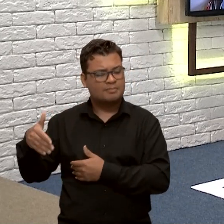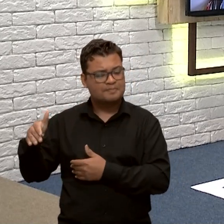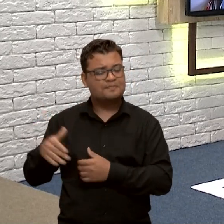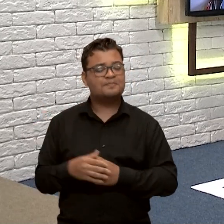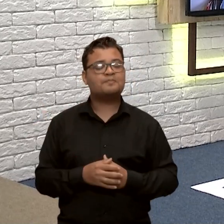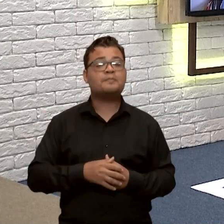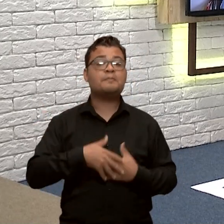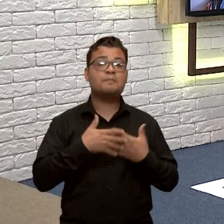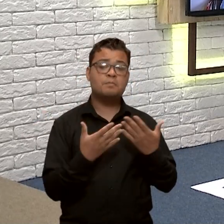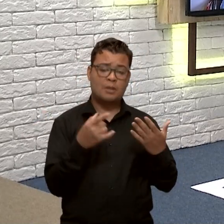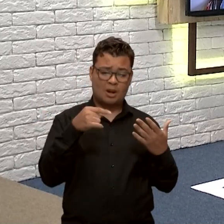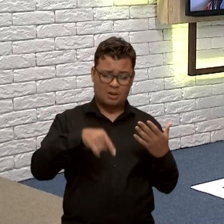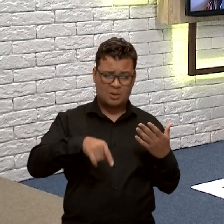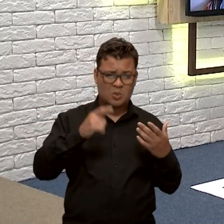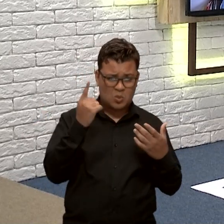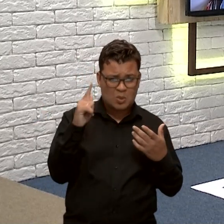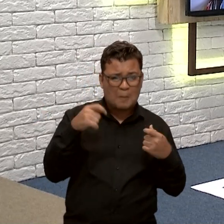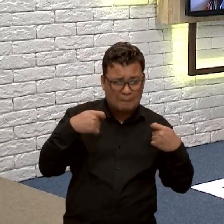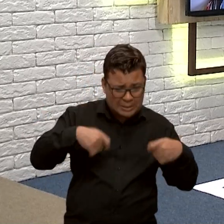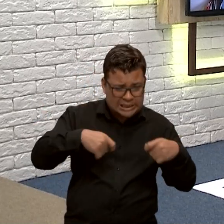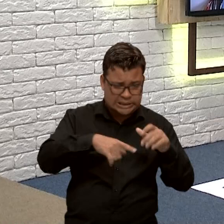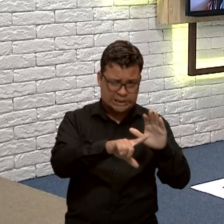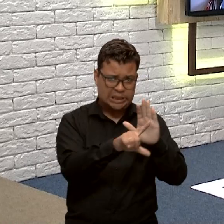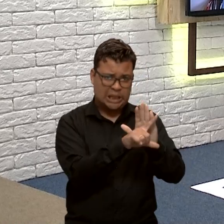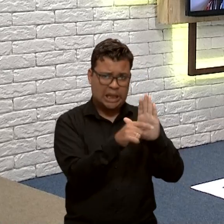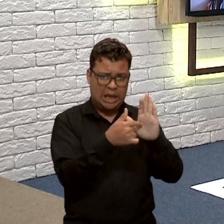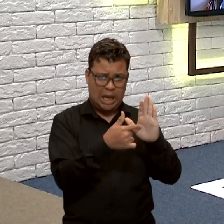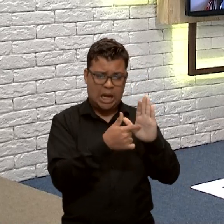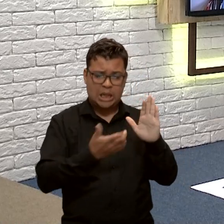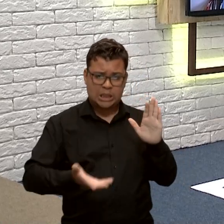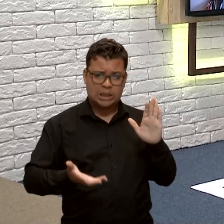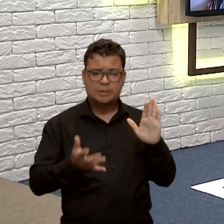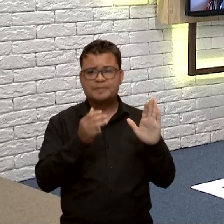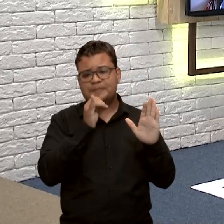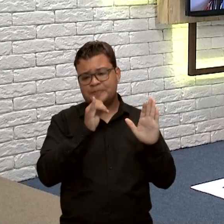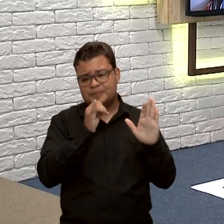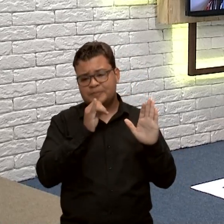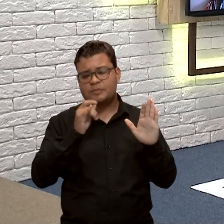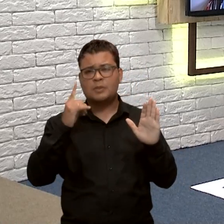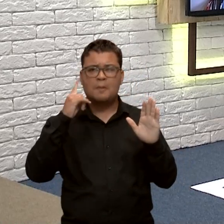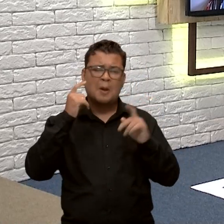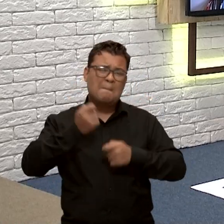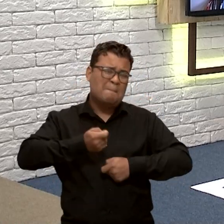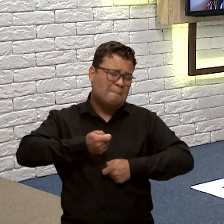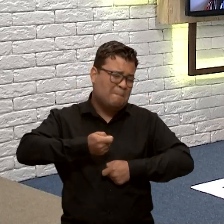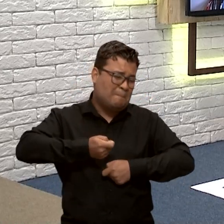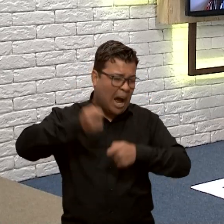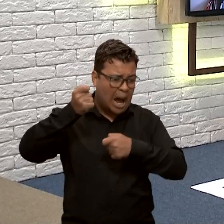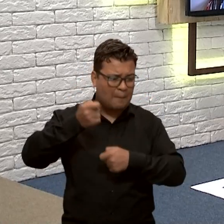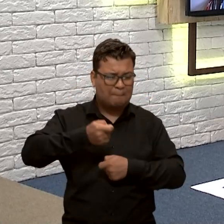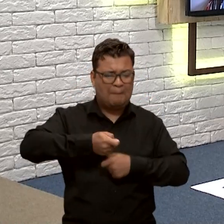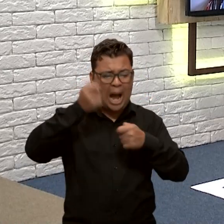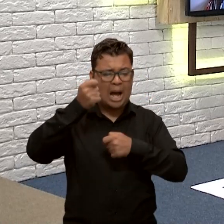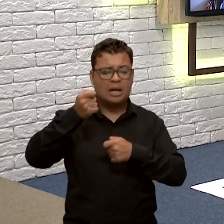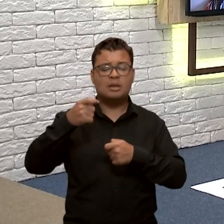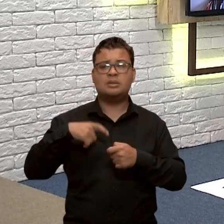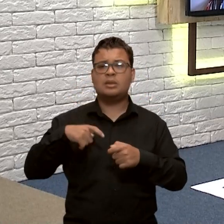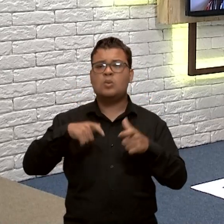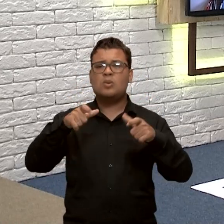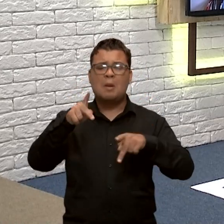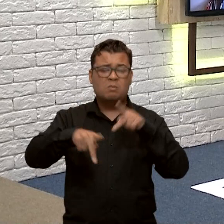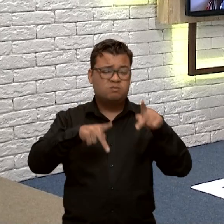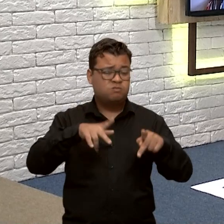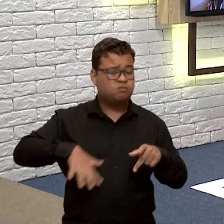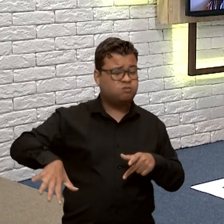aqui em Goiânia também deveria haver uma legislação que impedisse, por exemplo, esses barulhos de fogos de artifício em locais muito povoados,